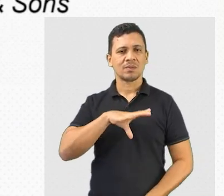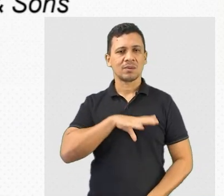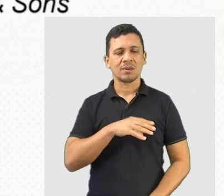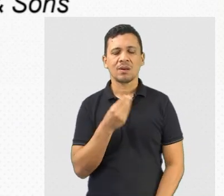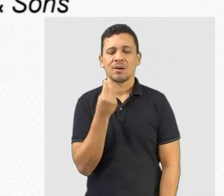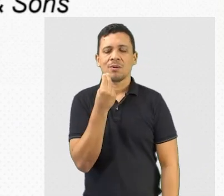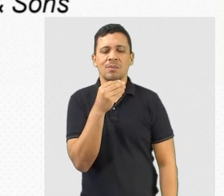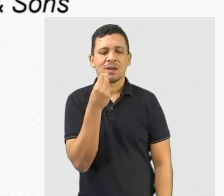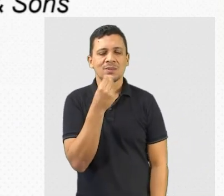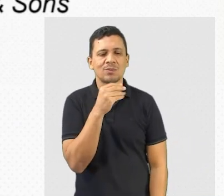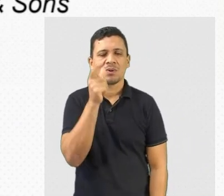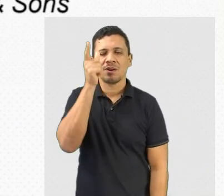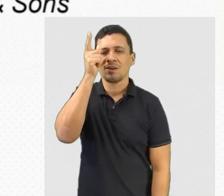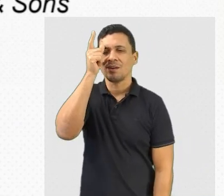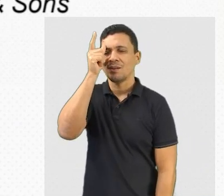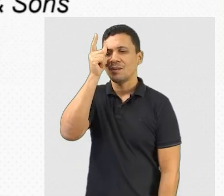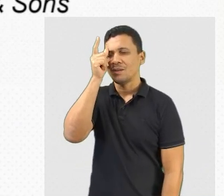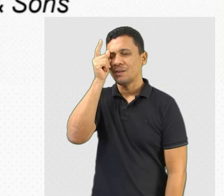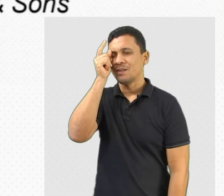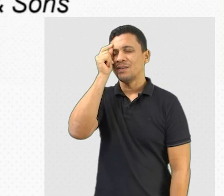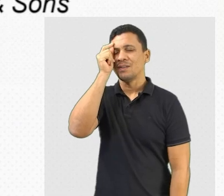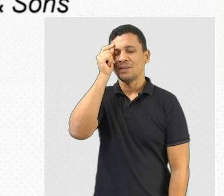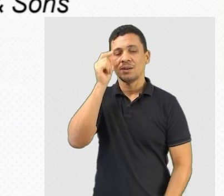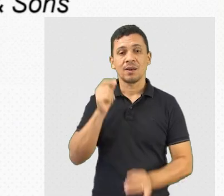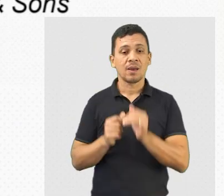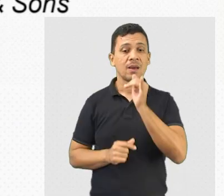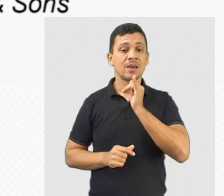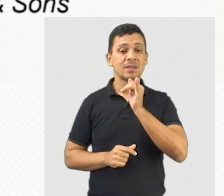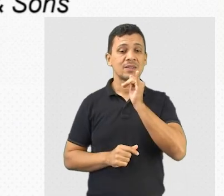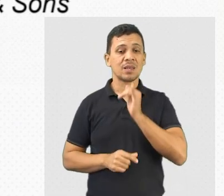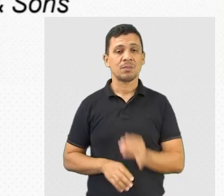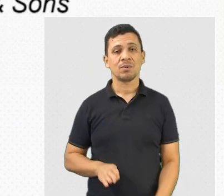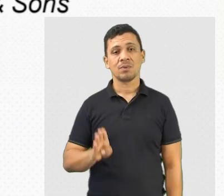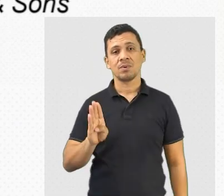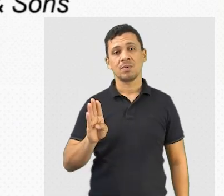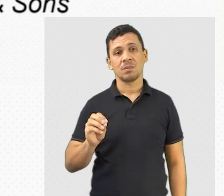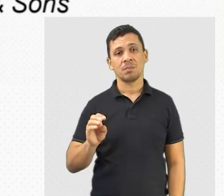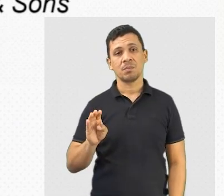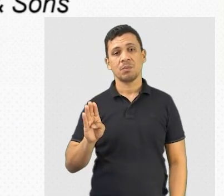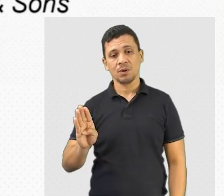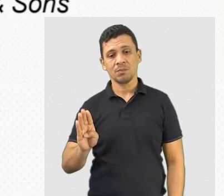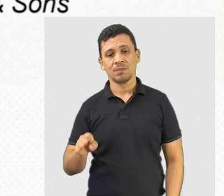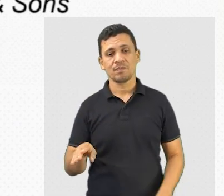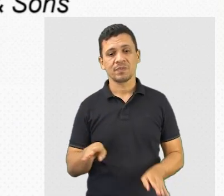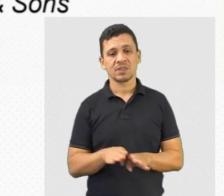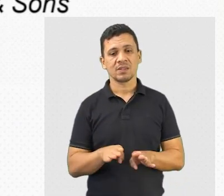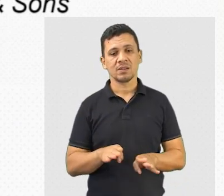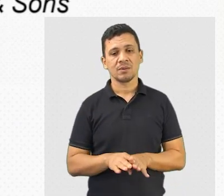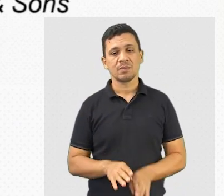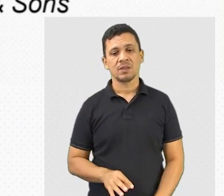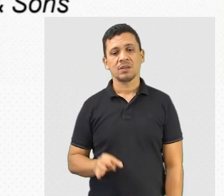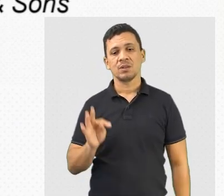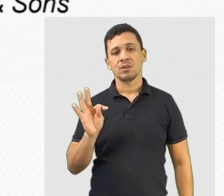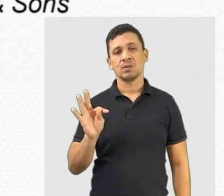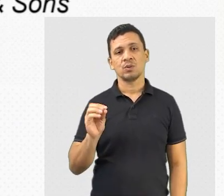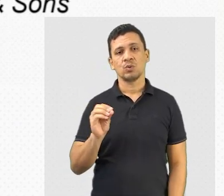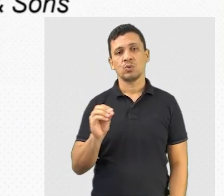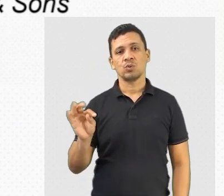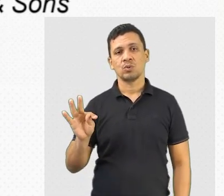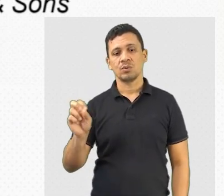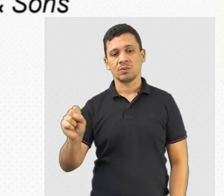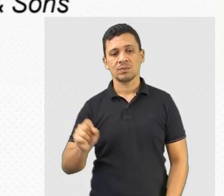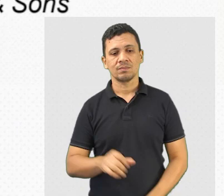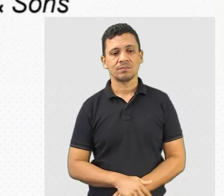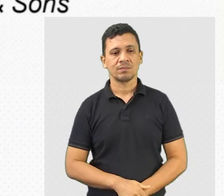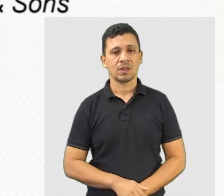mais relaxada. E aí você tem como exemplos o Bob Marley e Toots and Maytals. Bob